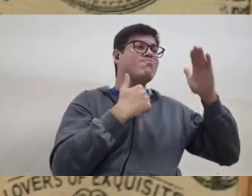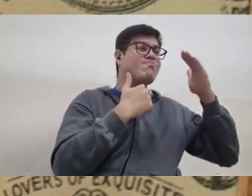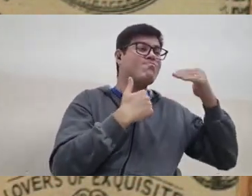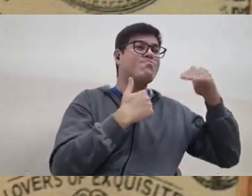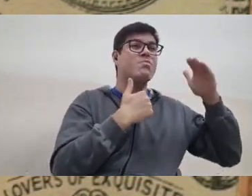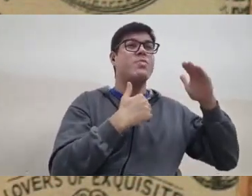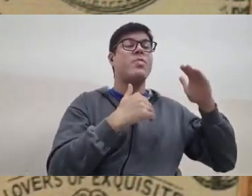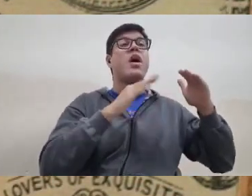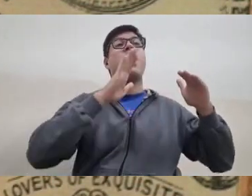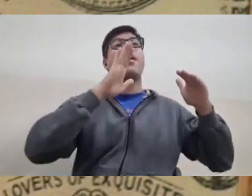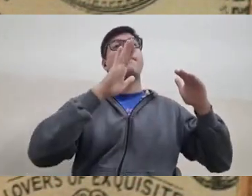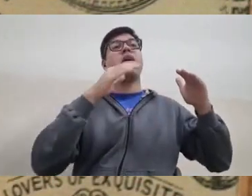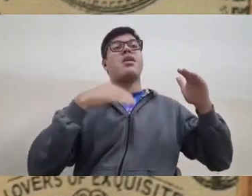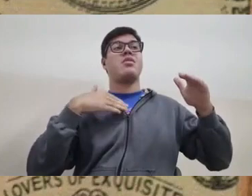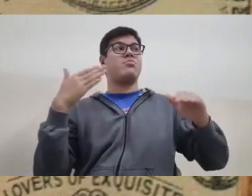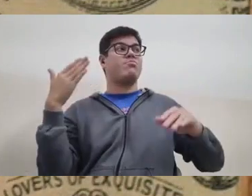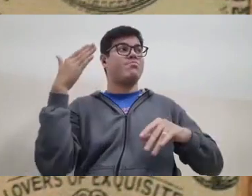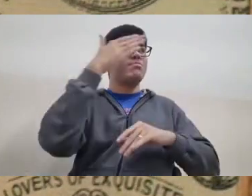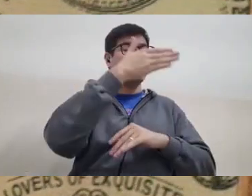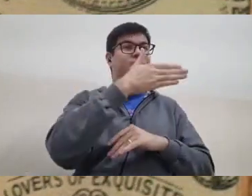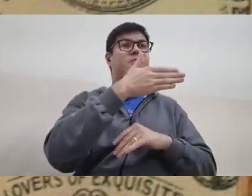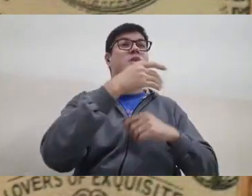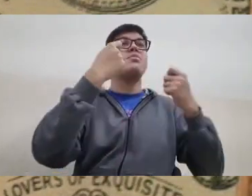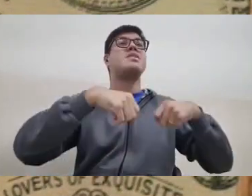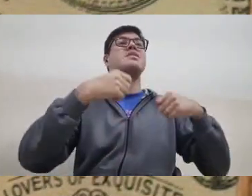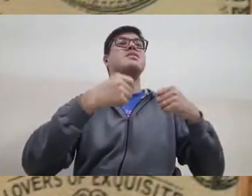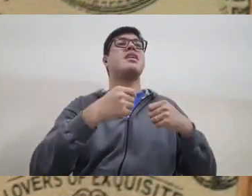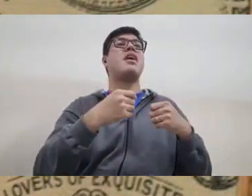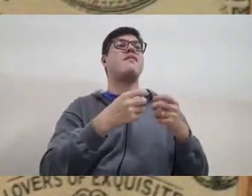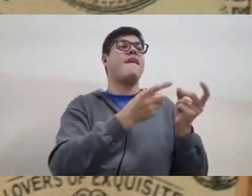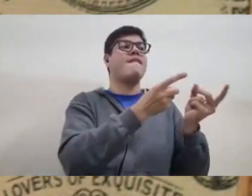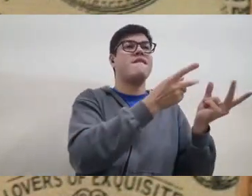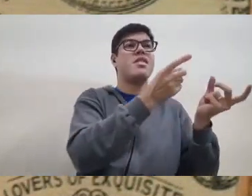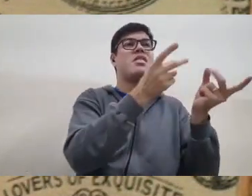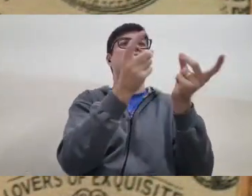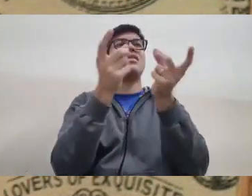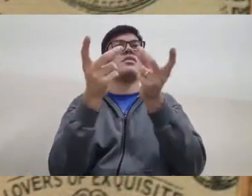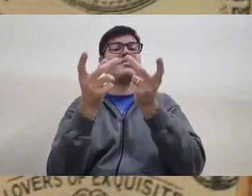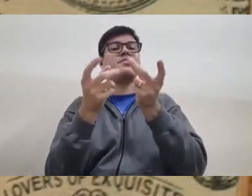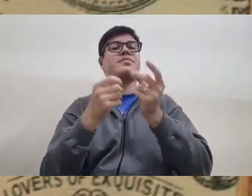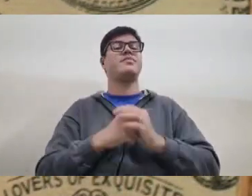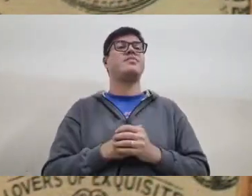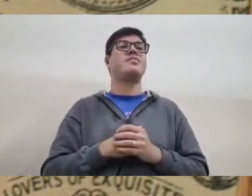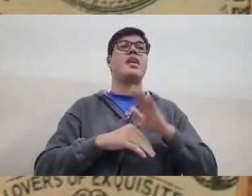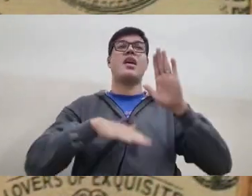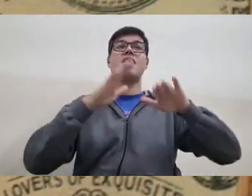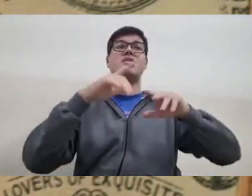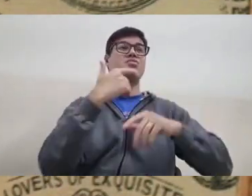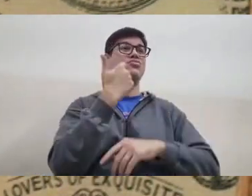então quando nós fomos para lá nós precisavam ter produto para vender